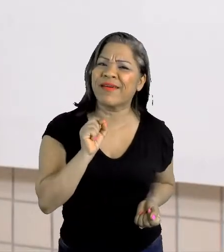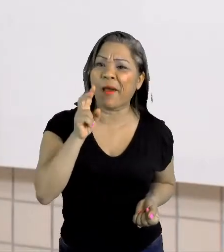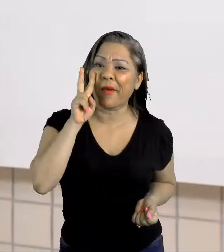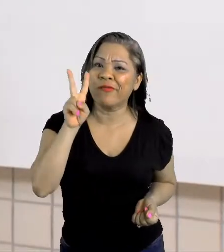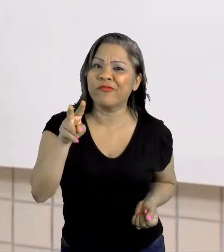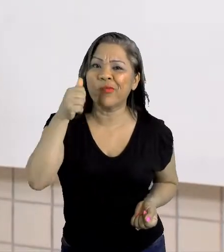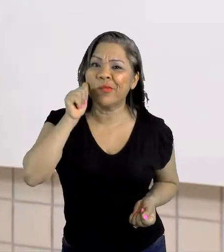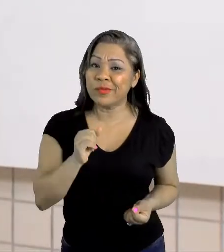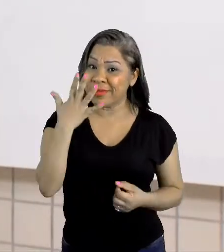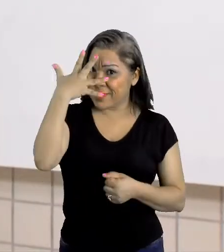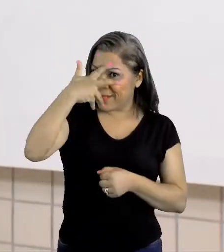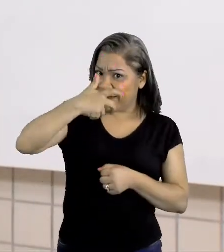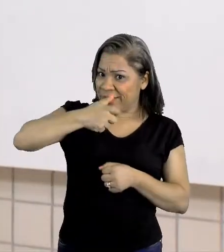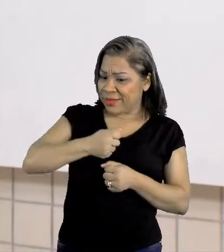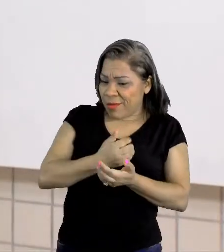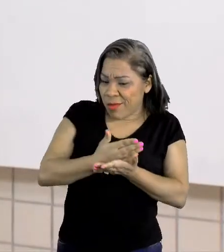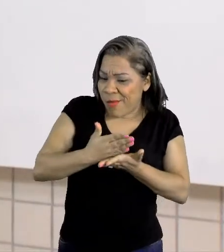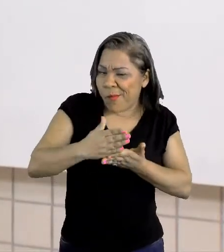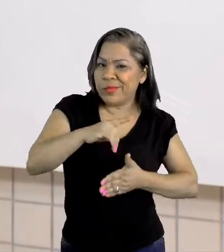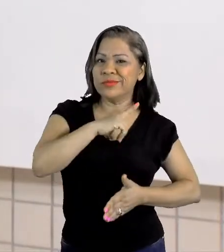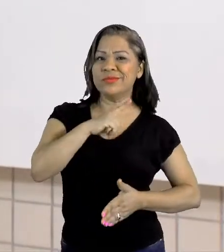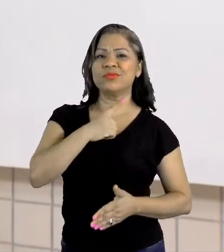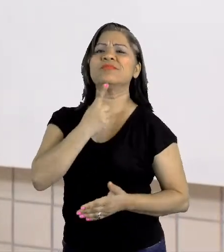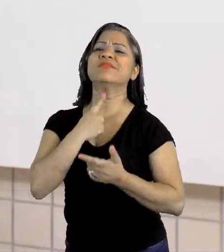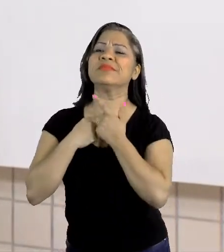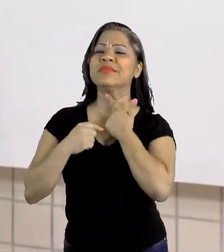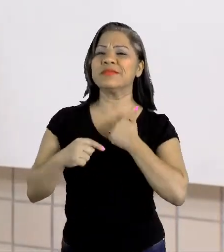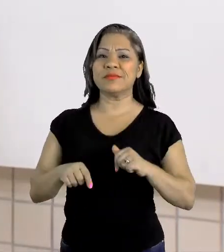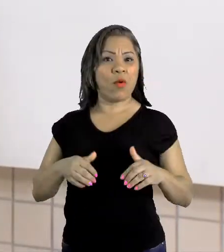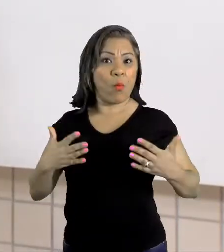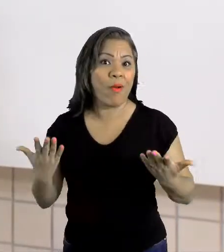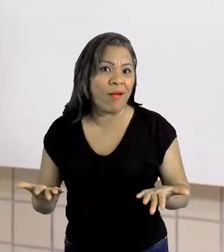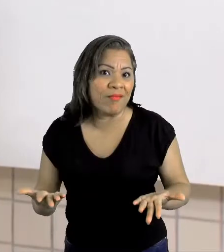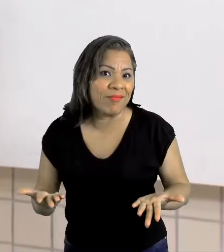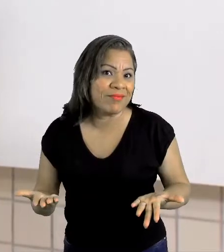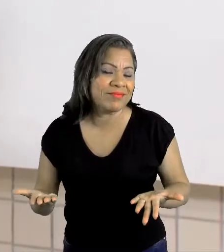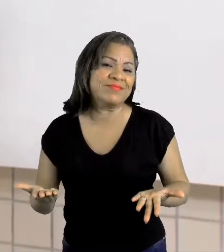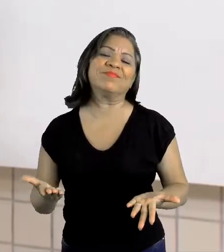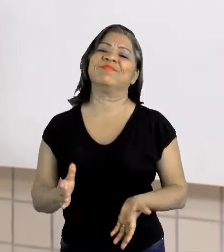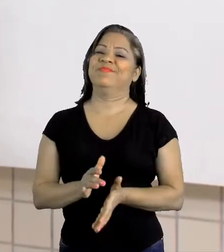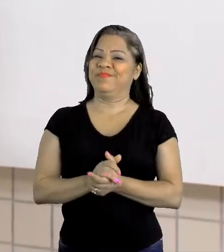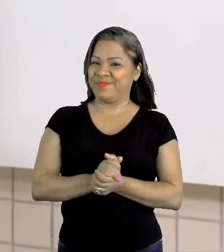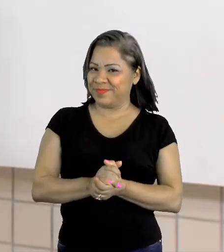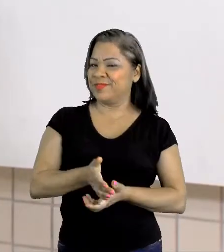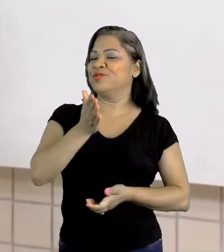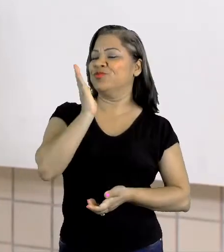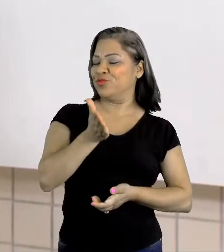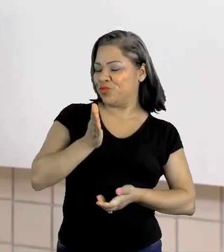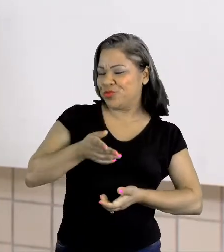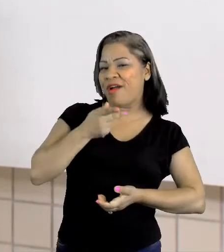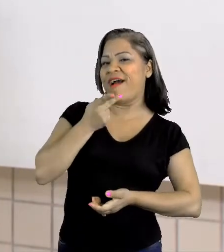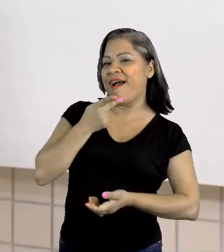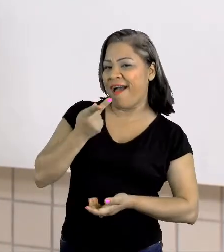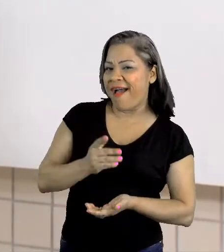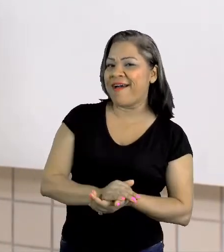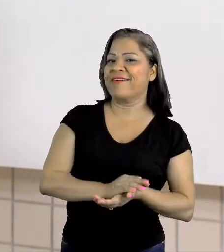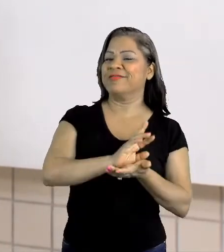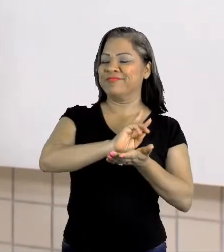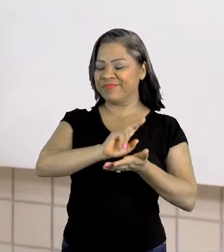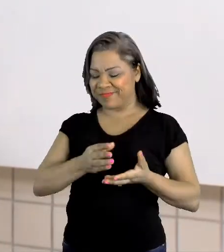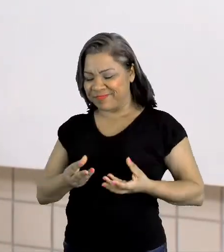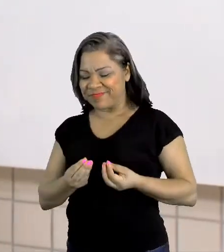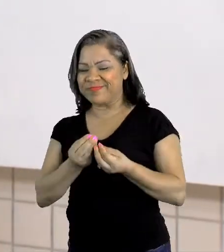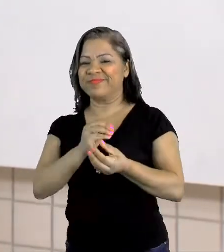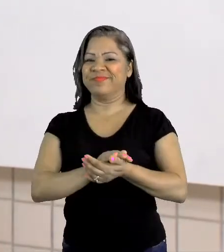Ele passou a ter um desejo. Qual era esse desejo? A gente falou bastante nisso aí na aula